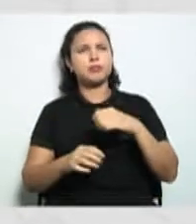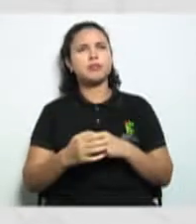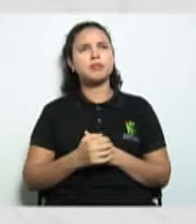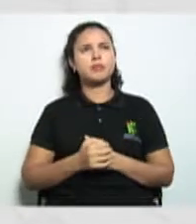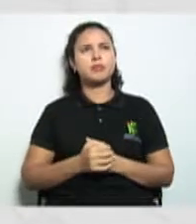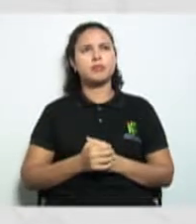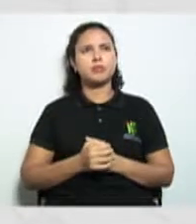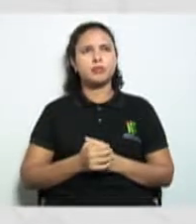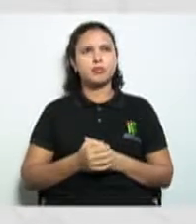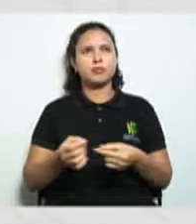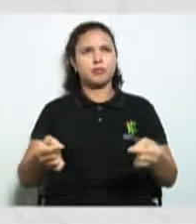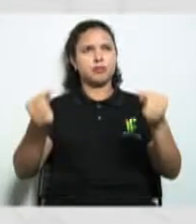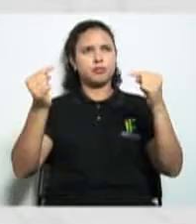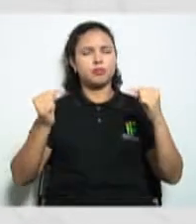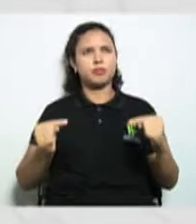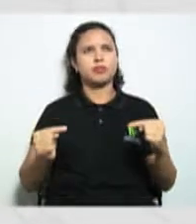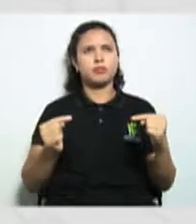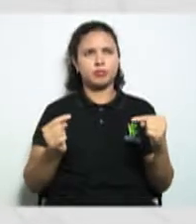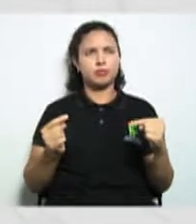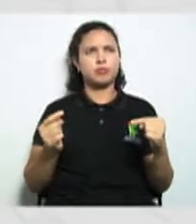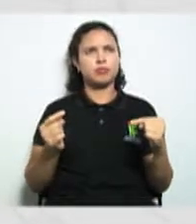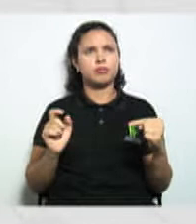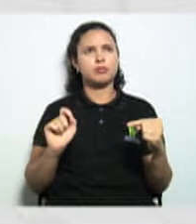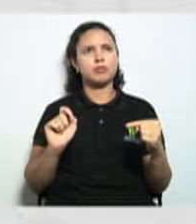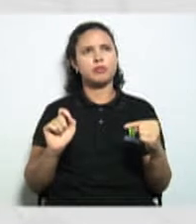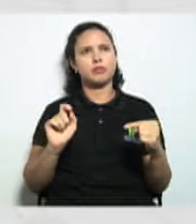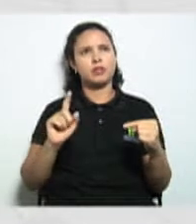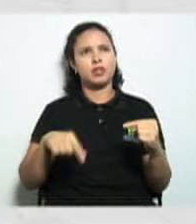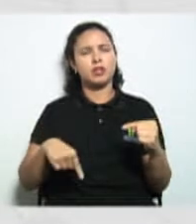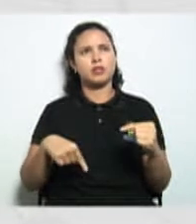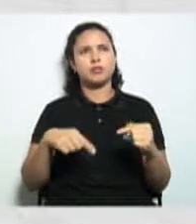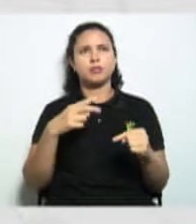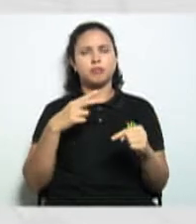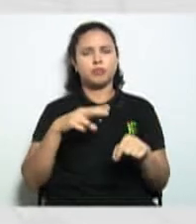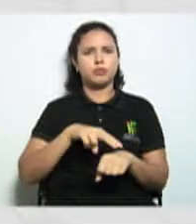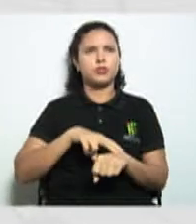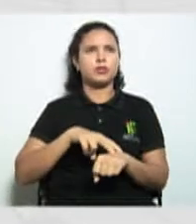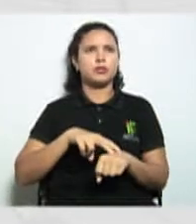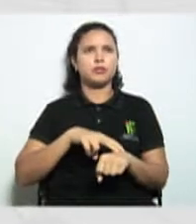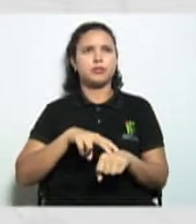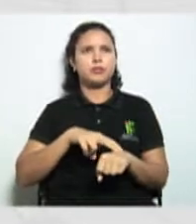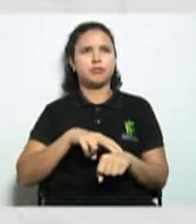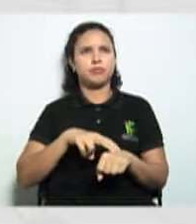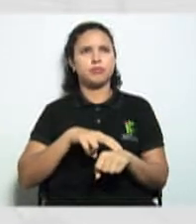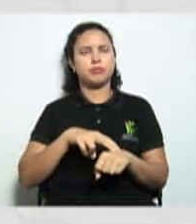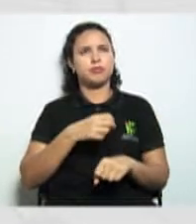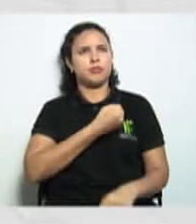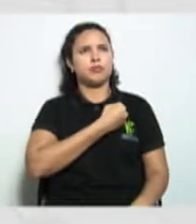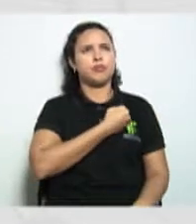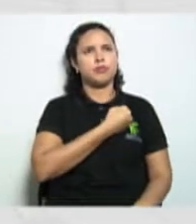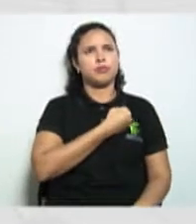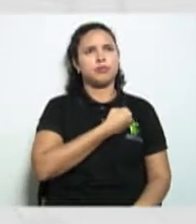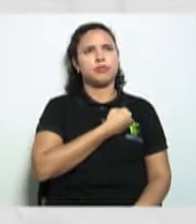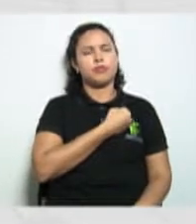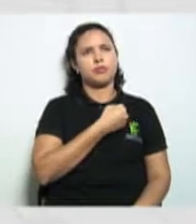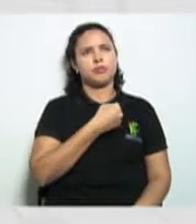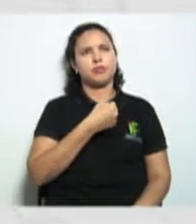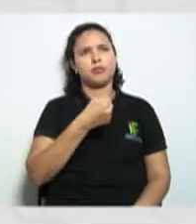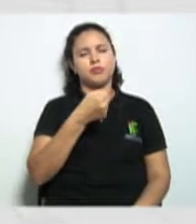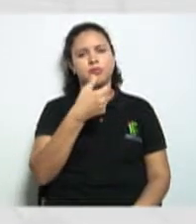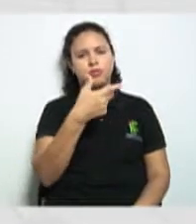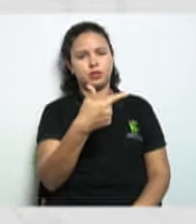a orientação normativa número 2 de 2016, do Ministério do Planejamento, Orçamento e Gestão. Essa